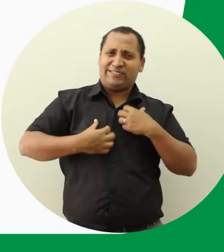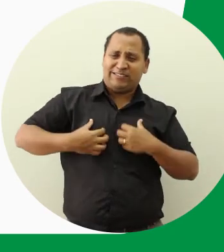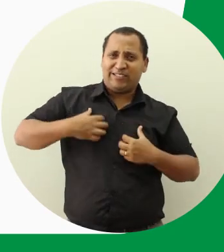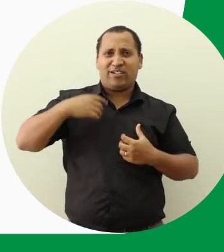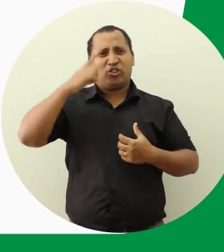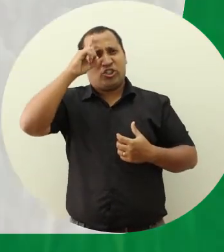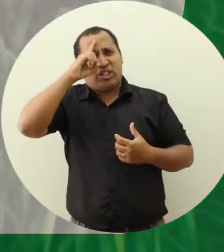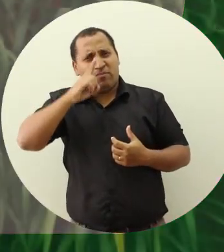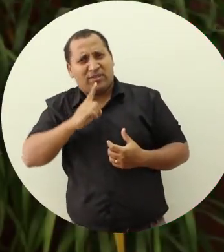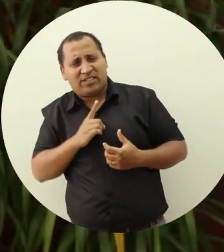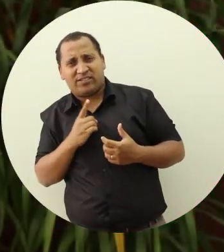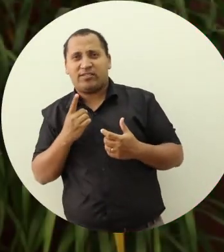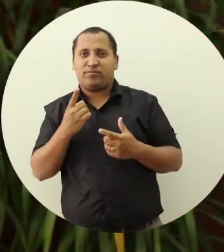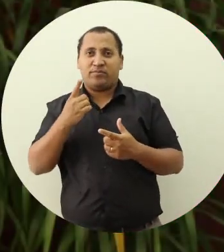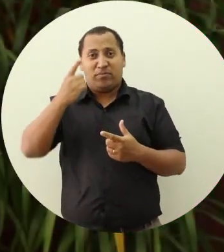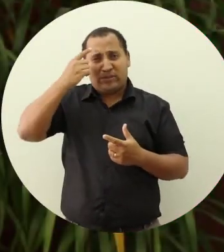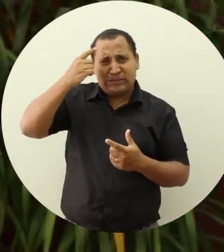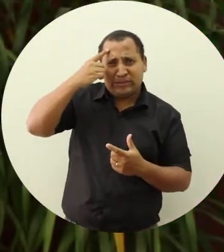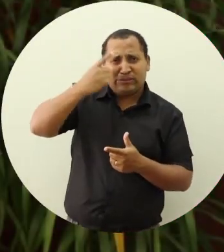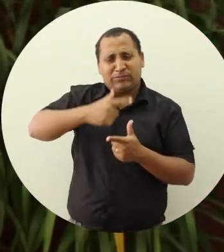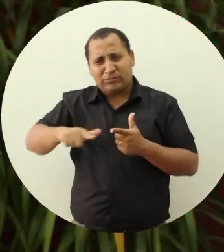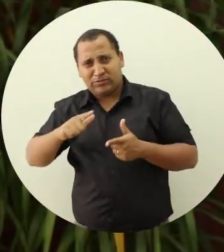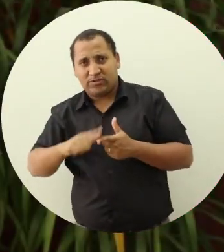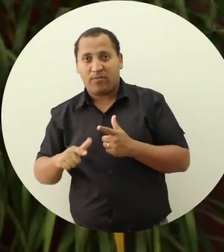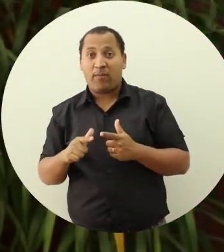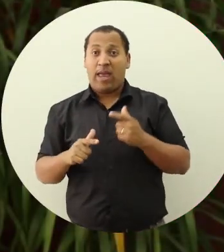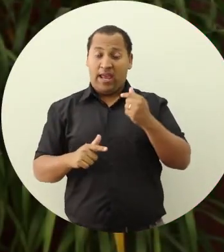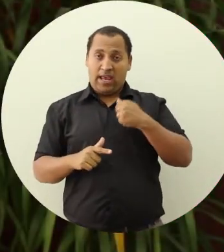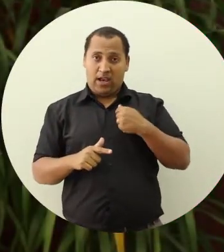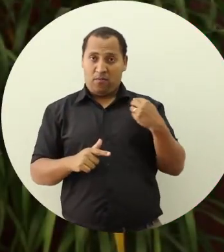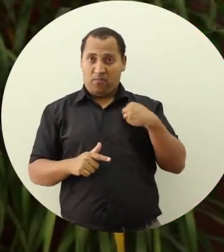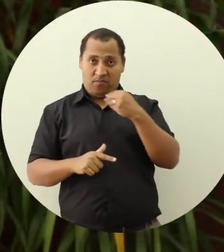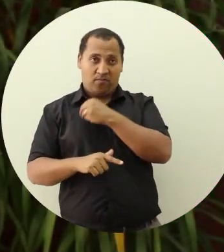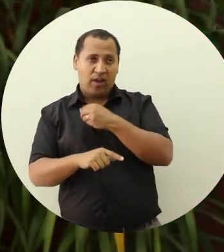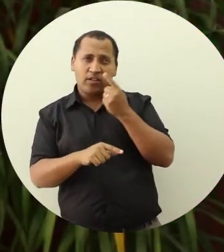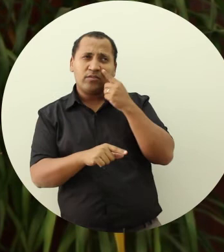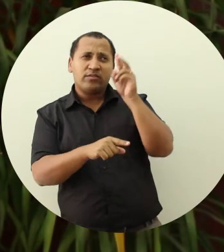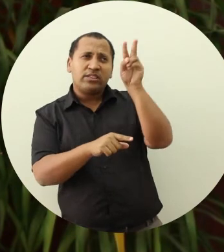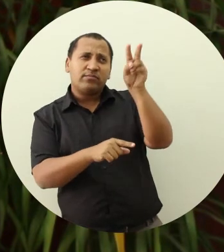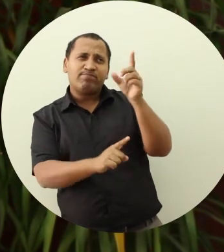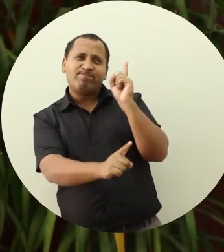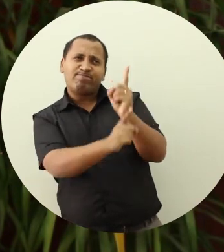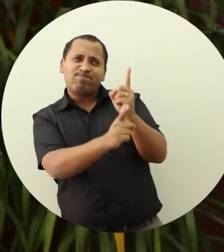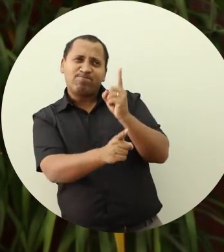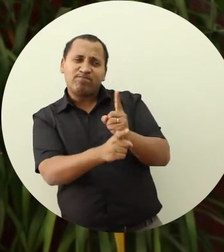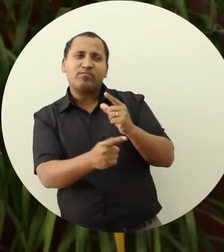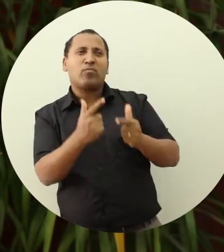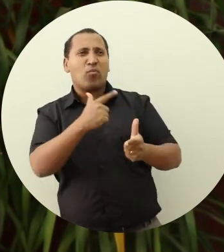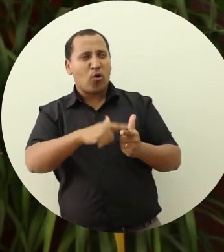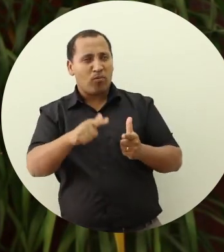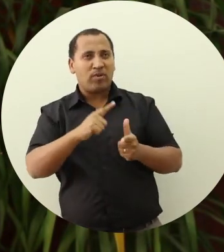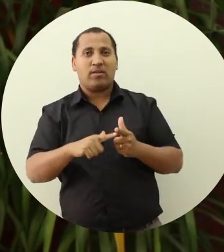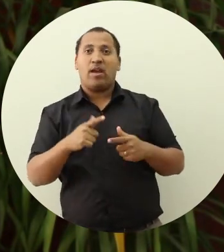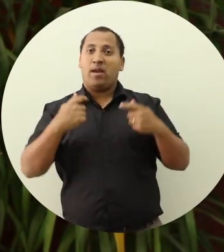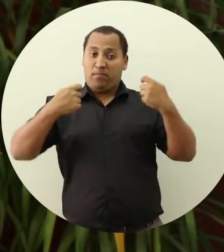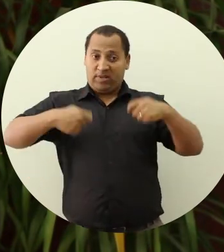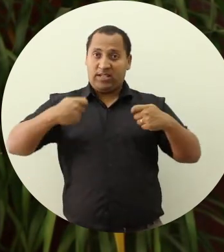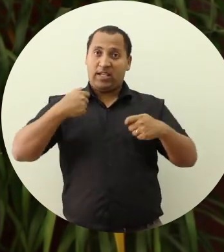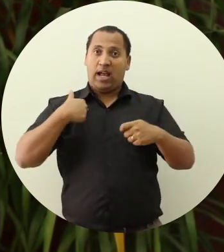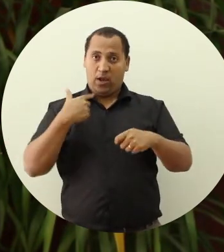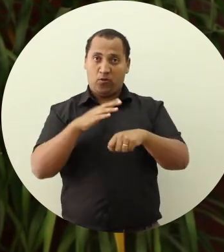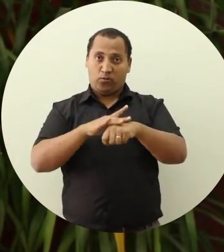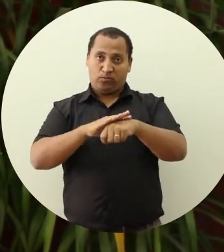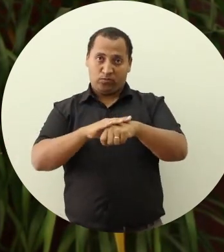uma psicose. Então, toda vez que o dermatologista ele faz um diagnóstico dessas doenças dermatológicas, ele tem que estar junto com uma